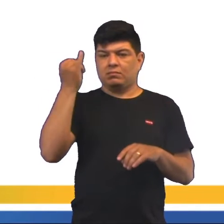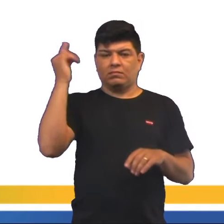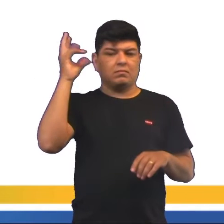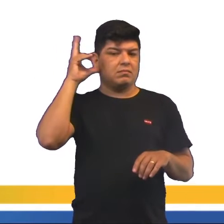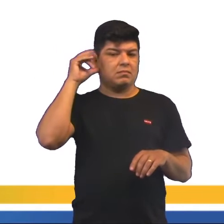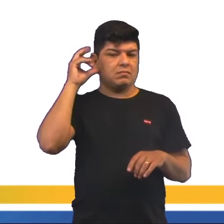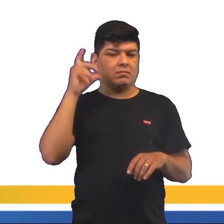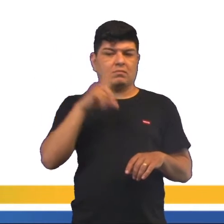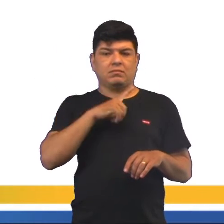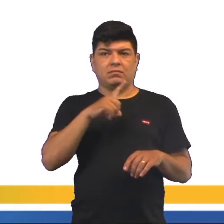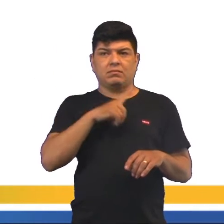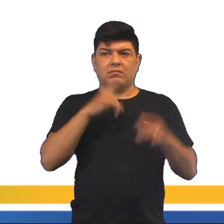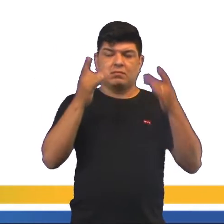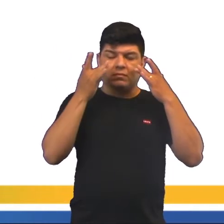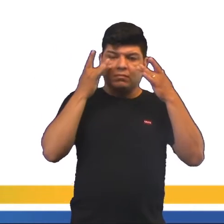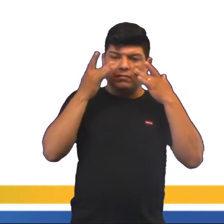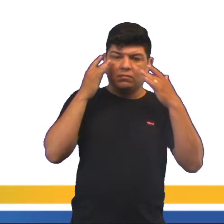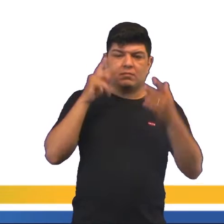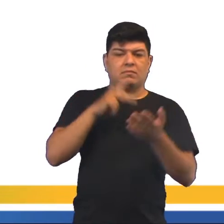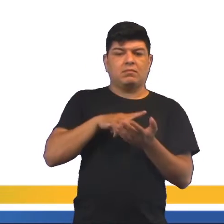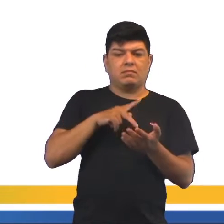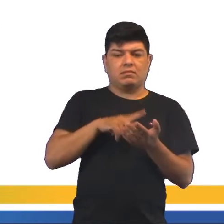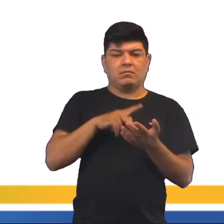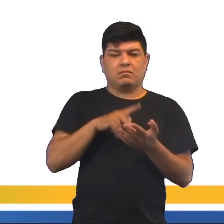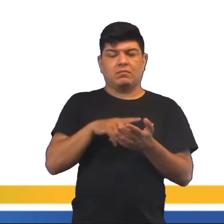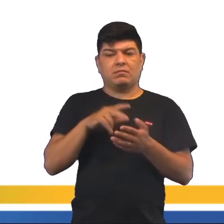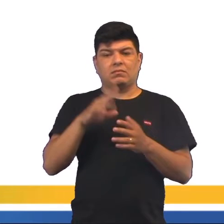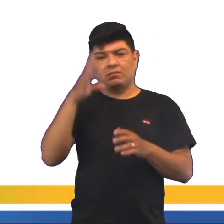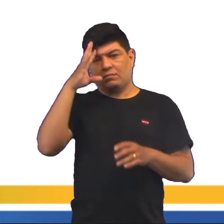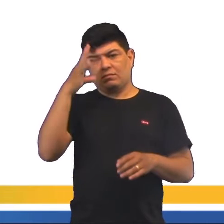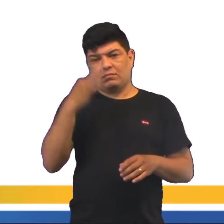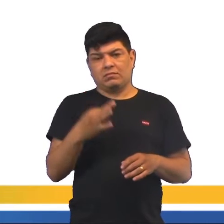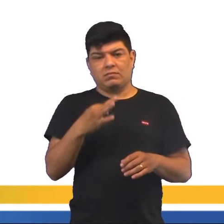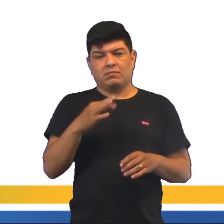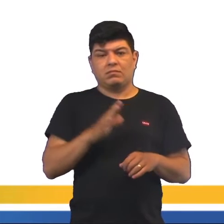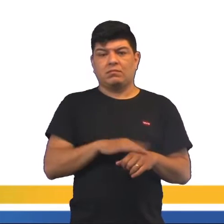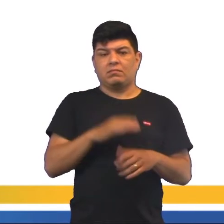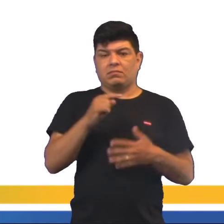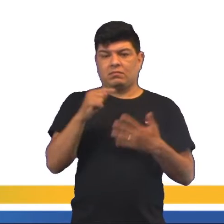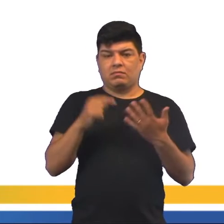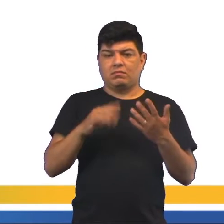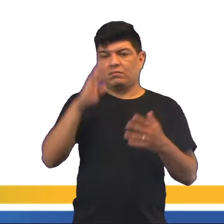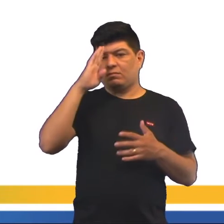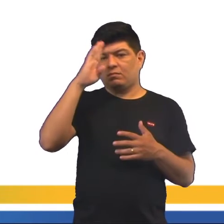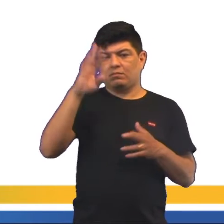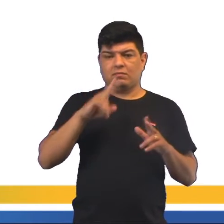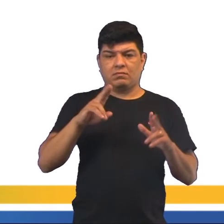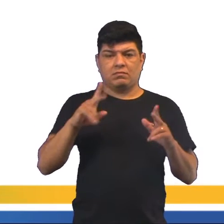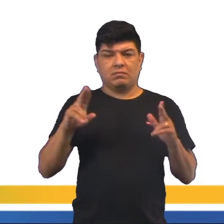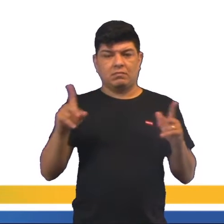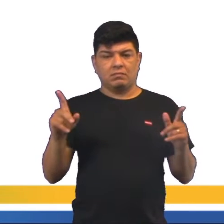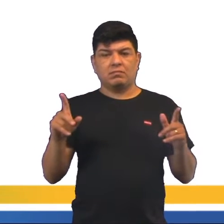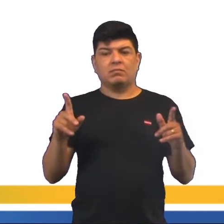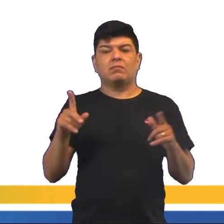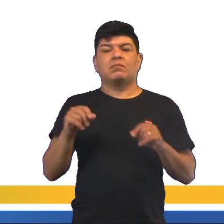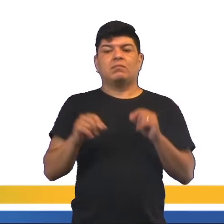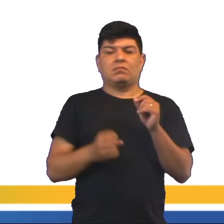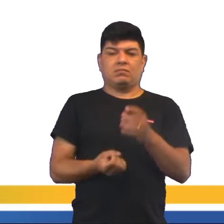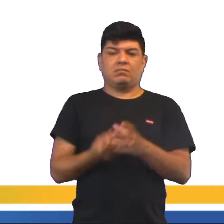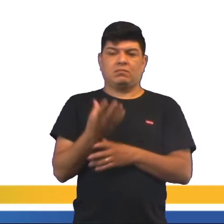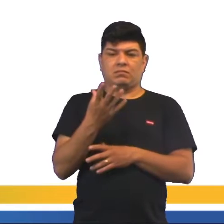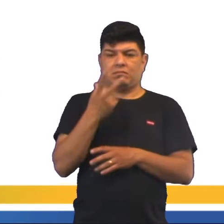que o áudio tem em uma peça, não é verdade? Certamente o áudio é um dos elementos fundamentais que diferencia grandes